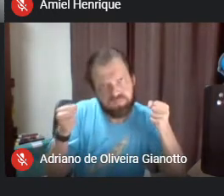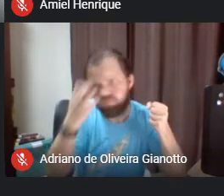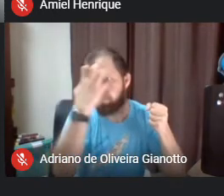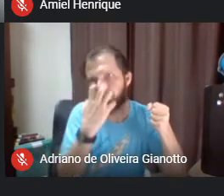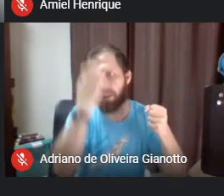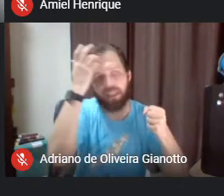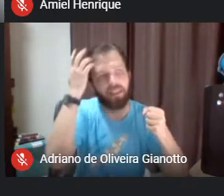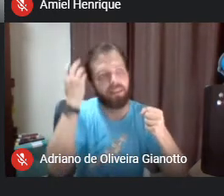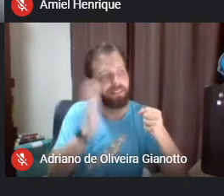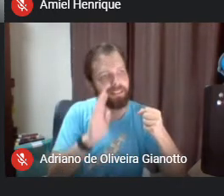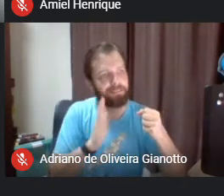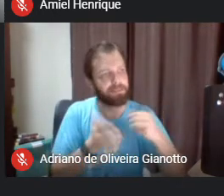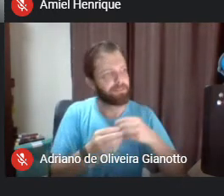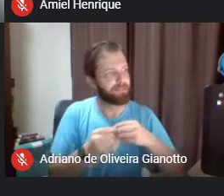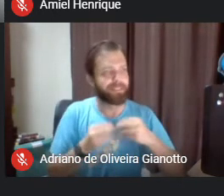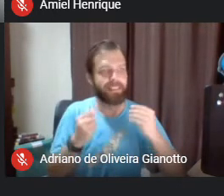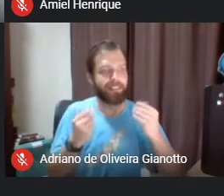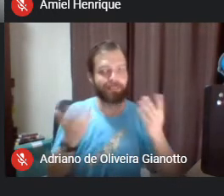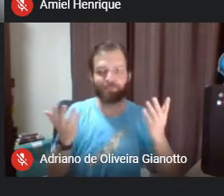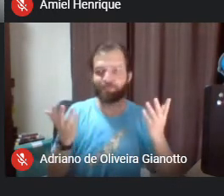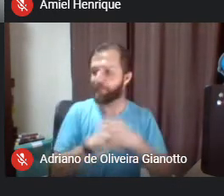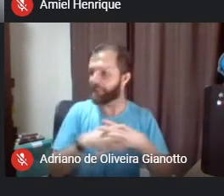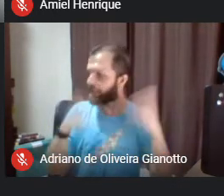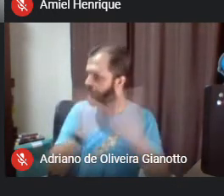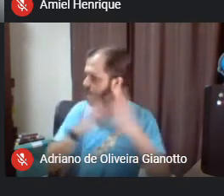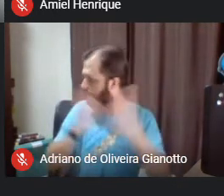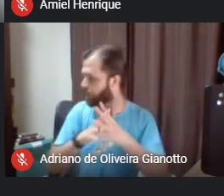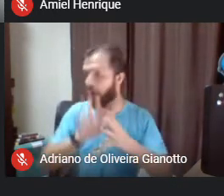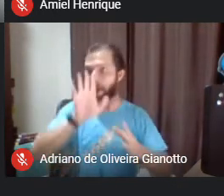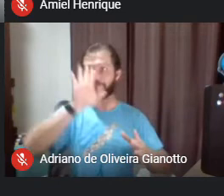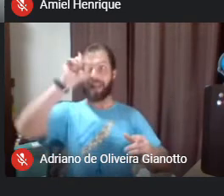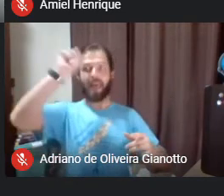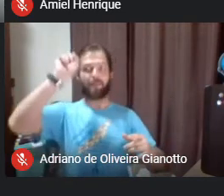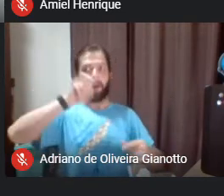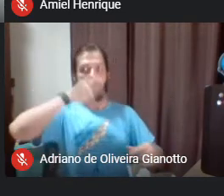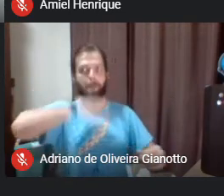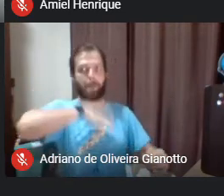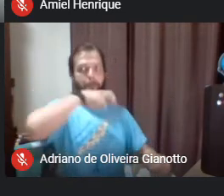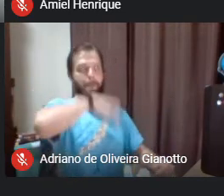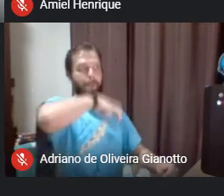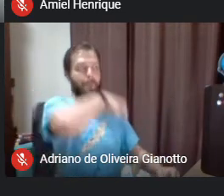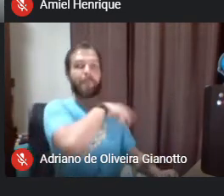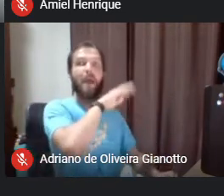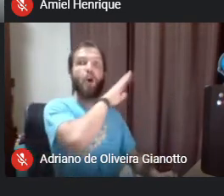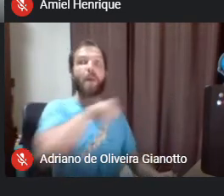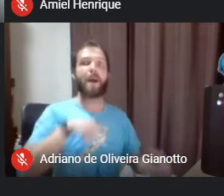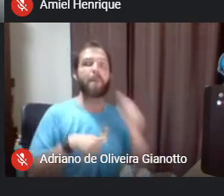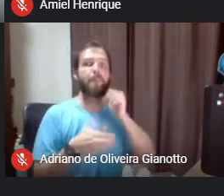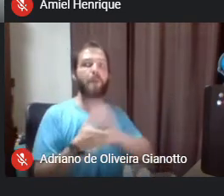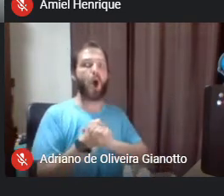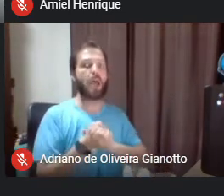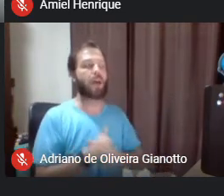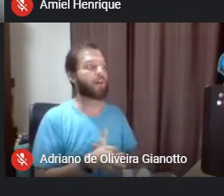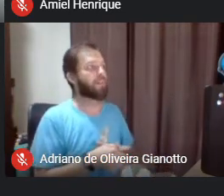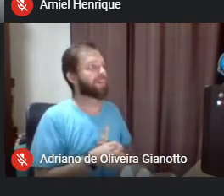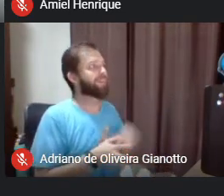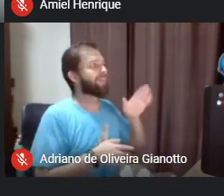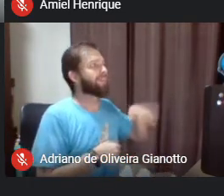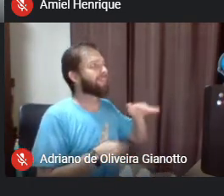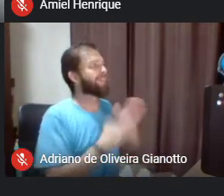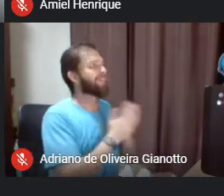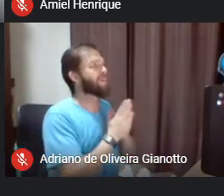começou a tentar interagir com a menina. Fez um sinalzinho para ela, a menina também muito sisuda, E ele falou assim, eu preciso pensar em alguma